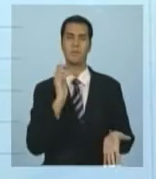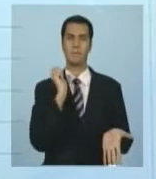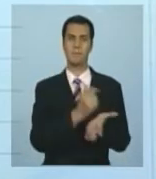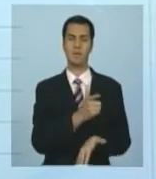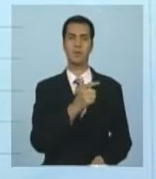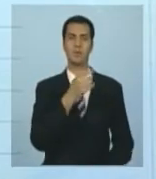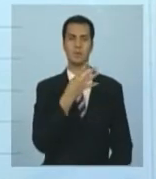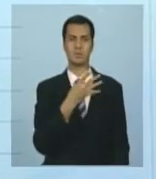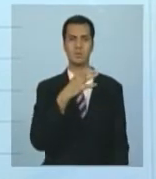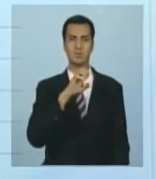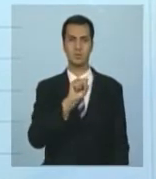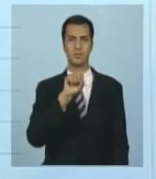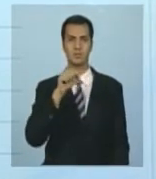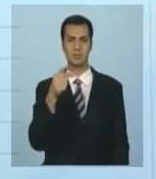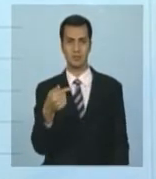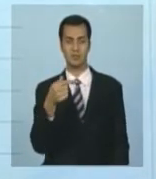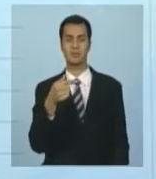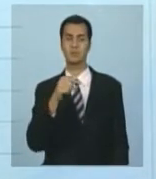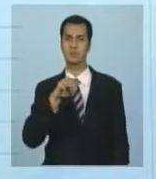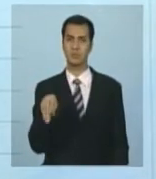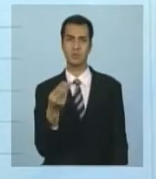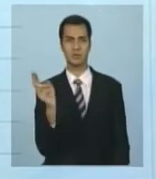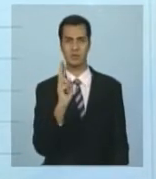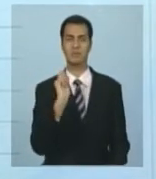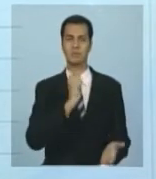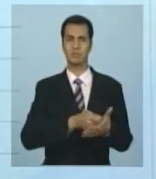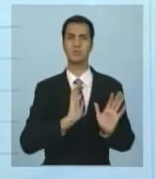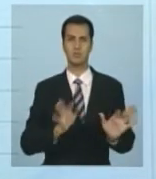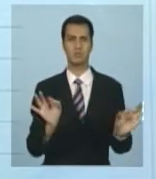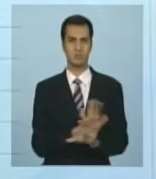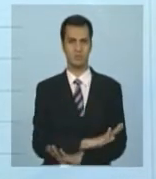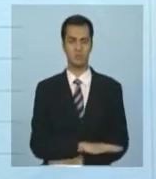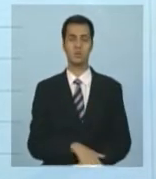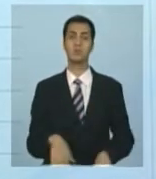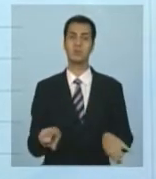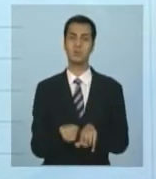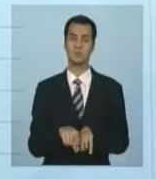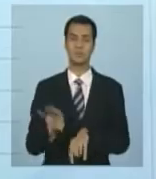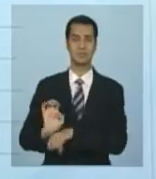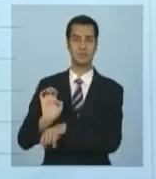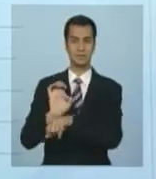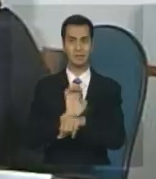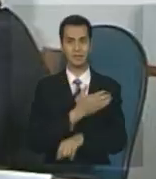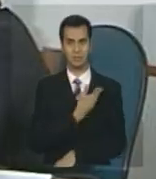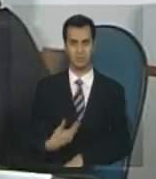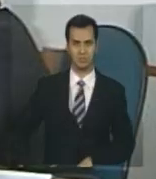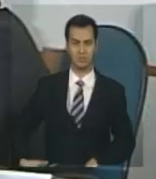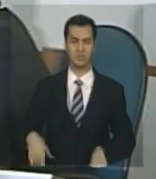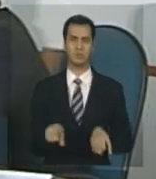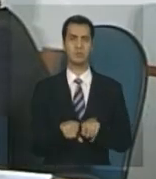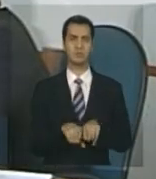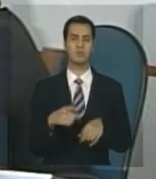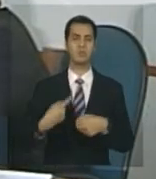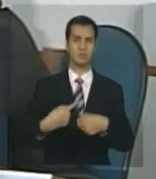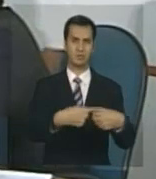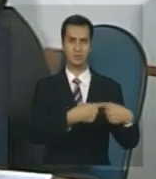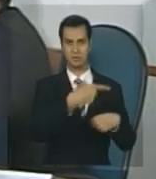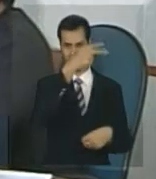487, pagamos aos municípios, dos 200 municípios e estados, dos